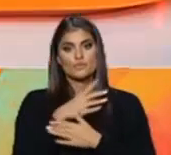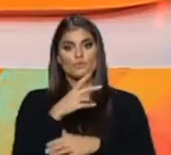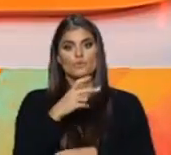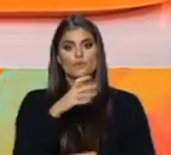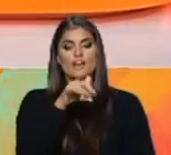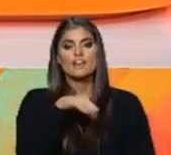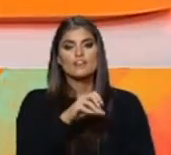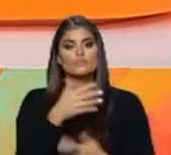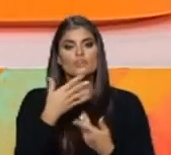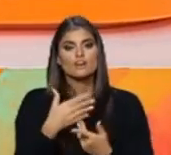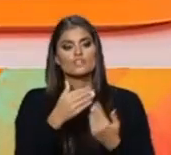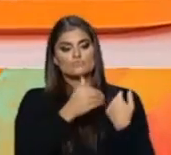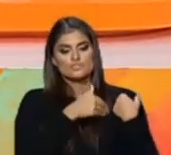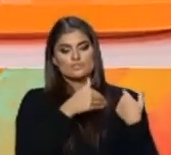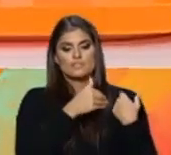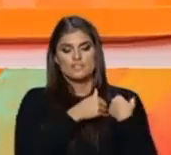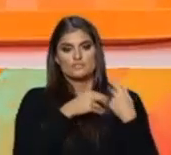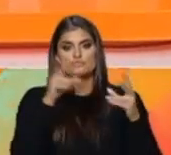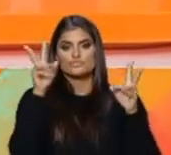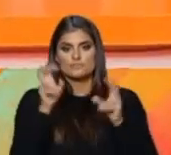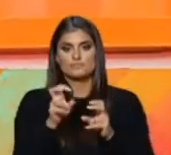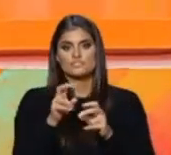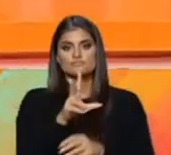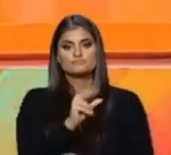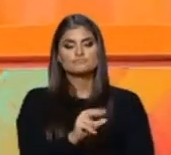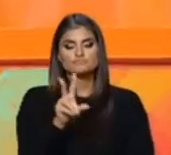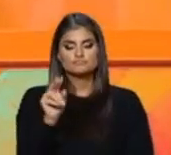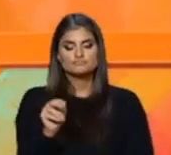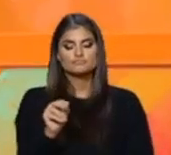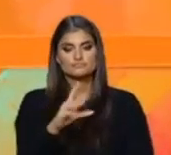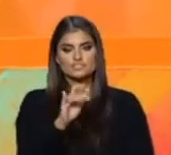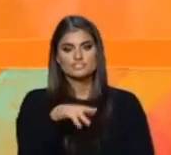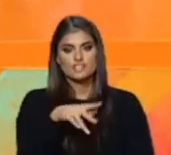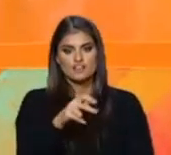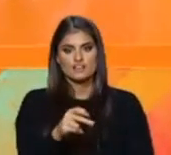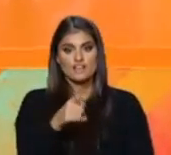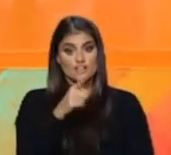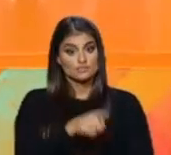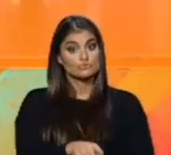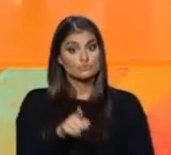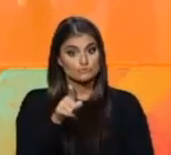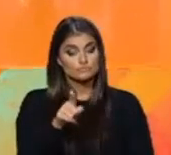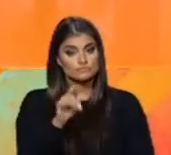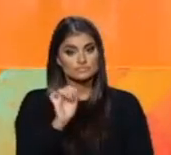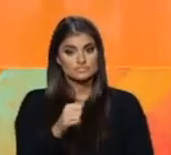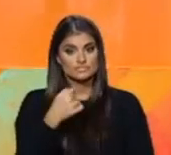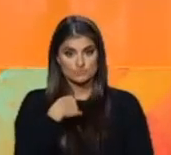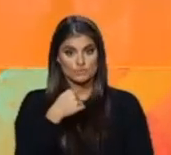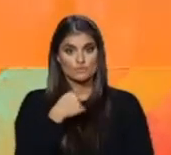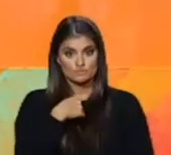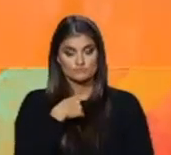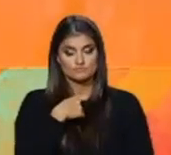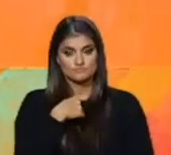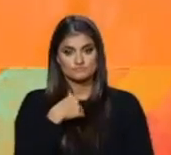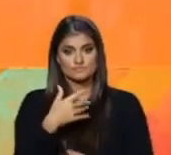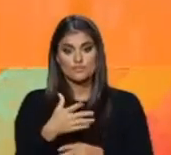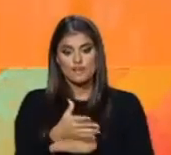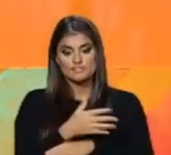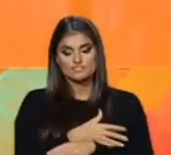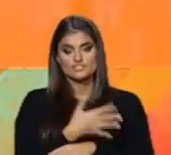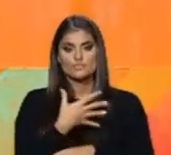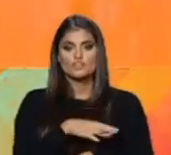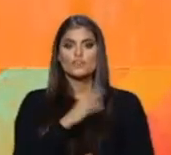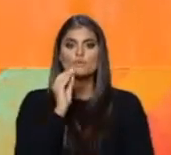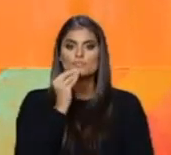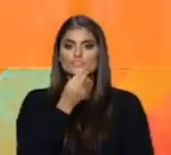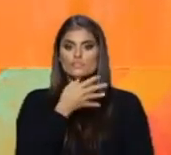agora de dar uns temas para as duplas. Cristiana, és tu? Sim, sou eu que vou tirar. Antes disso, queria deixar